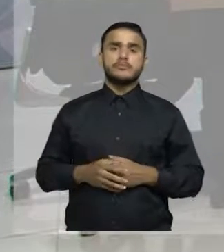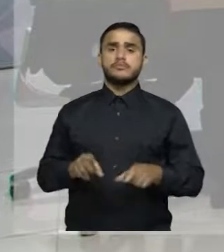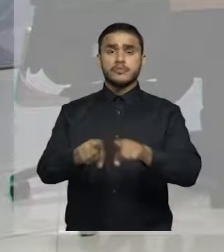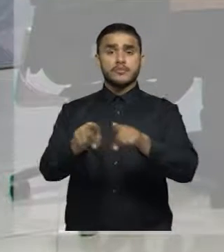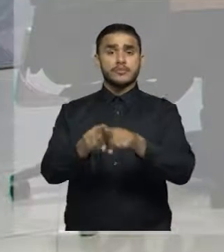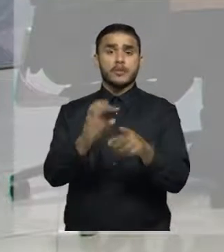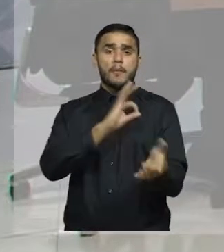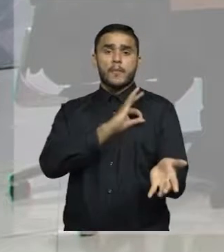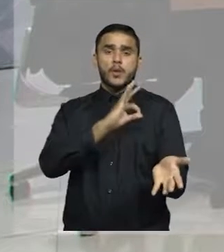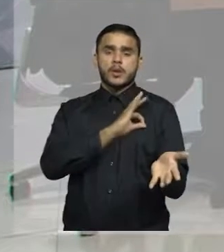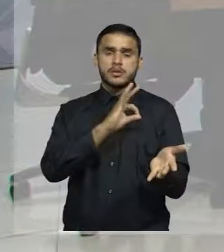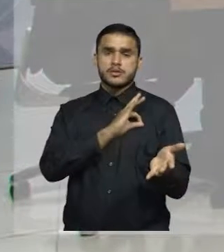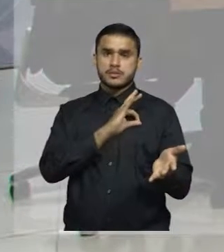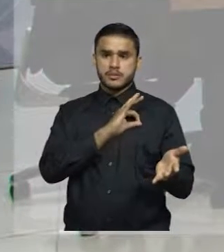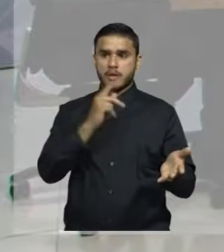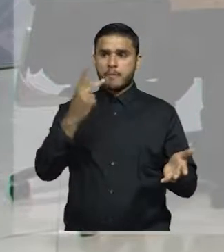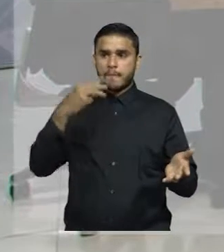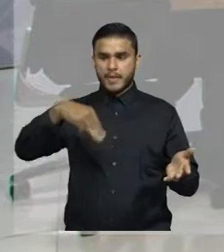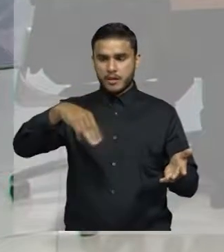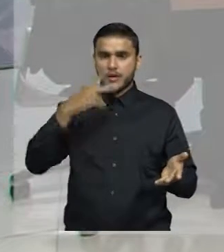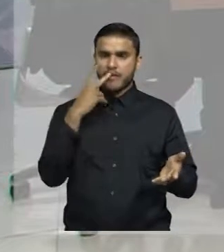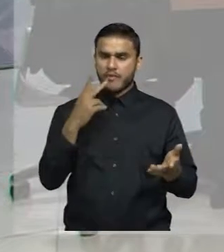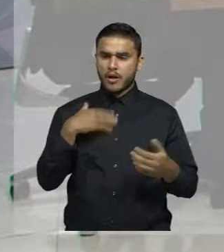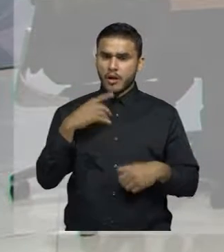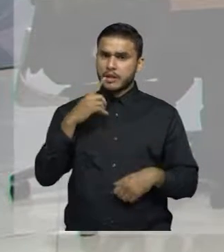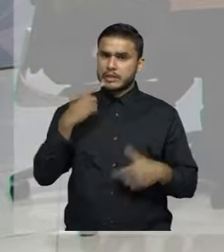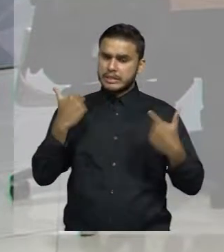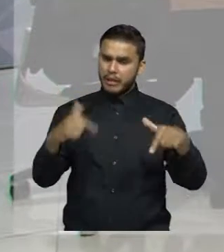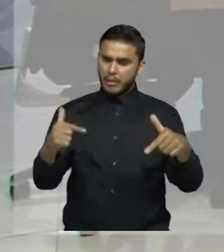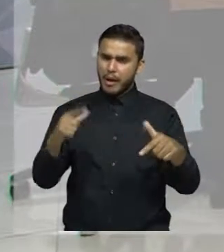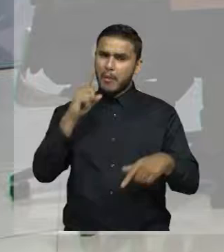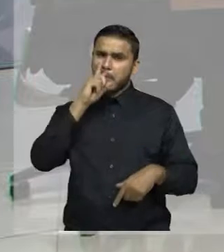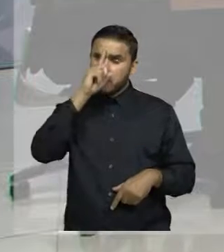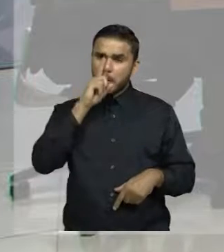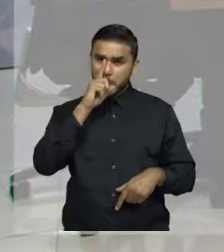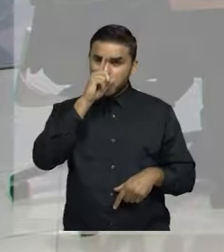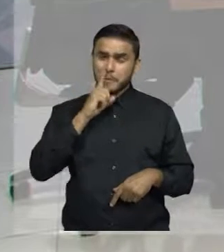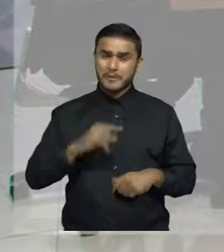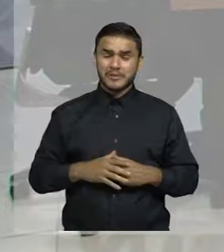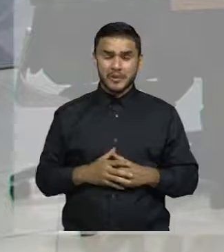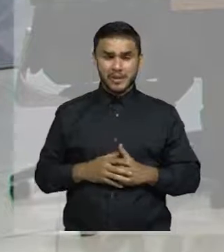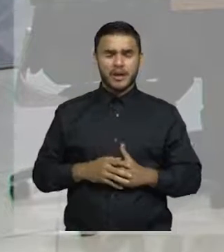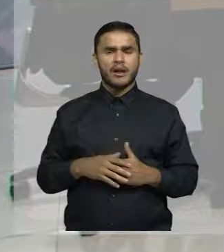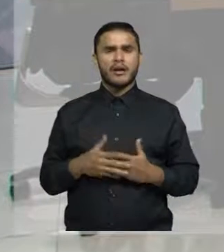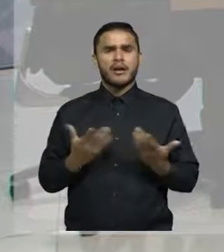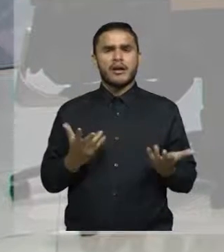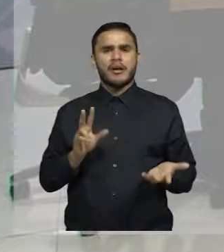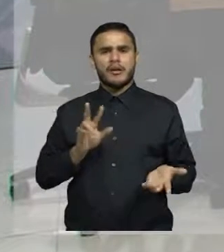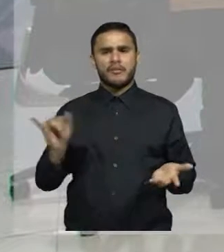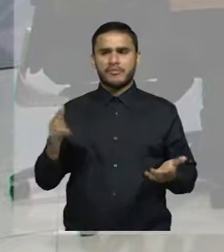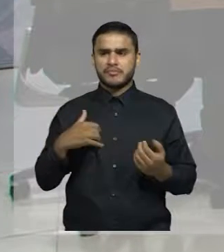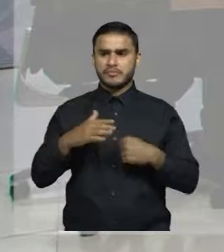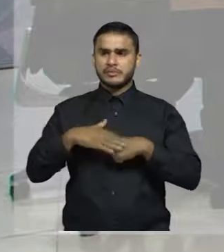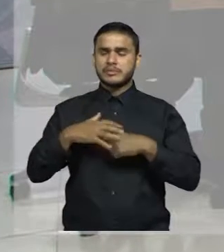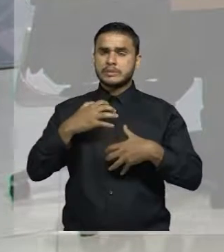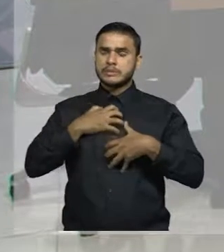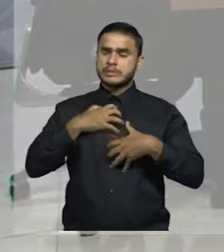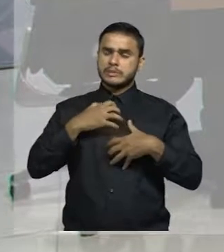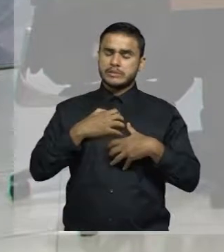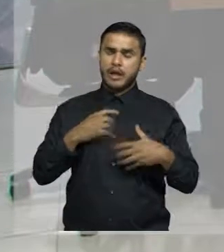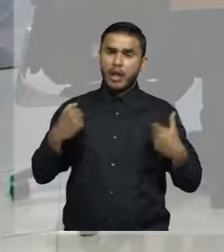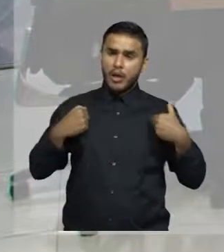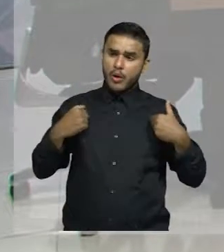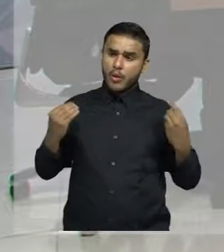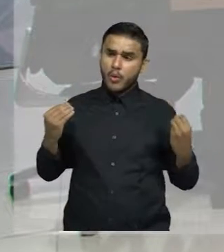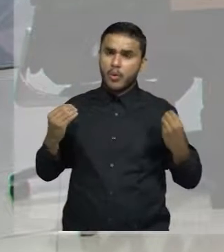polícia de enfrentamento, para fazer um trabalho perigoso, e esse policial depois se sentir frustrado porque ele